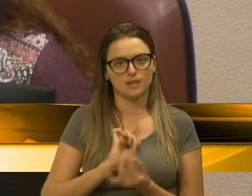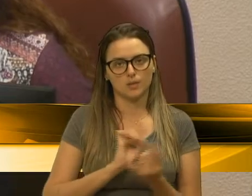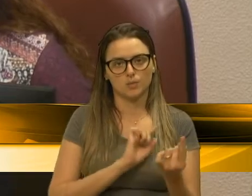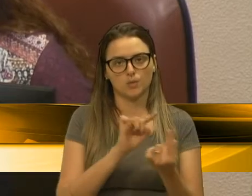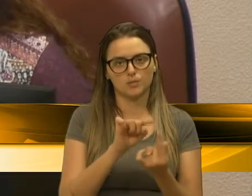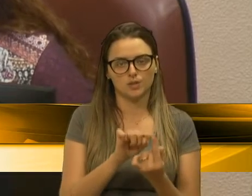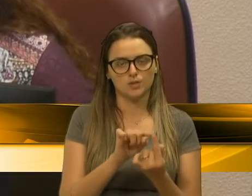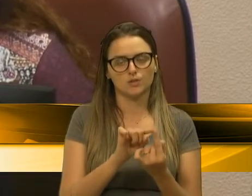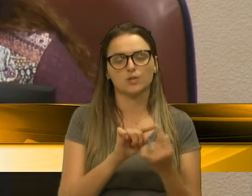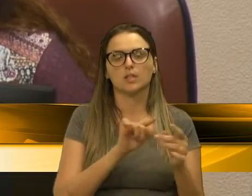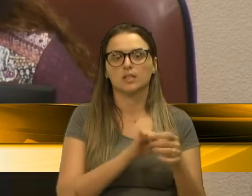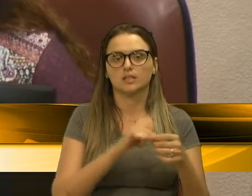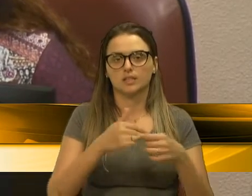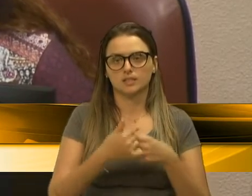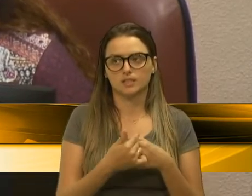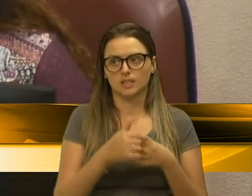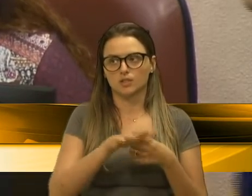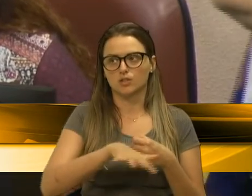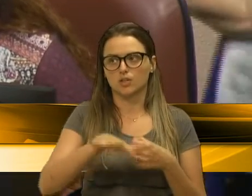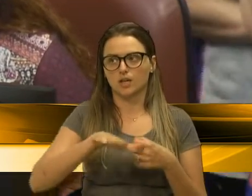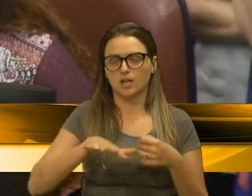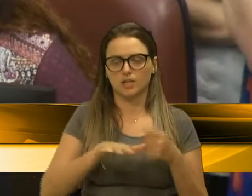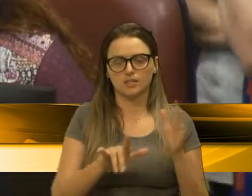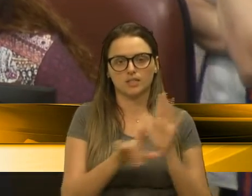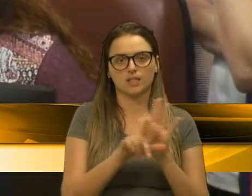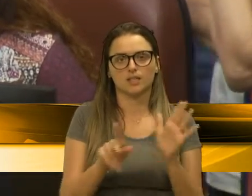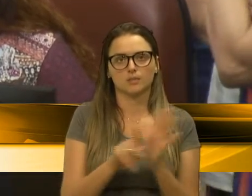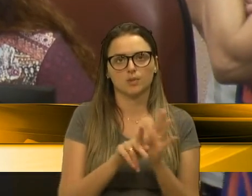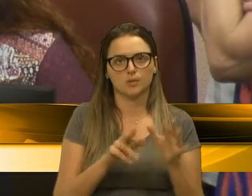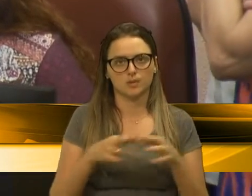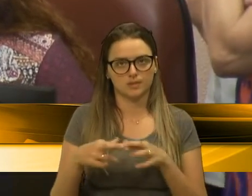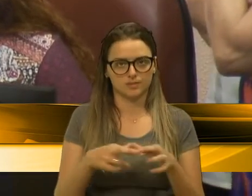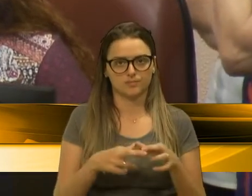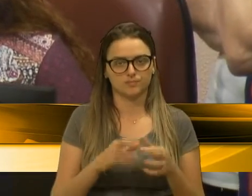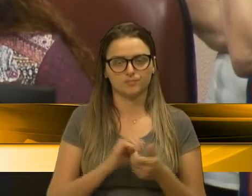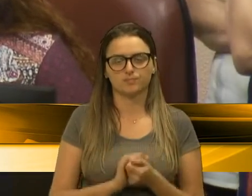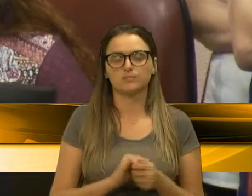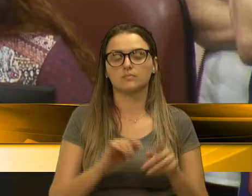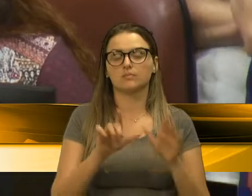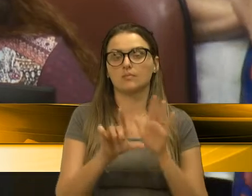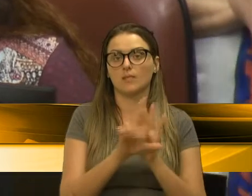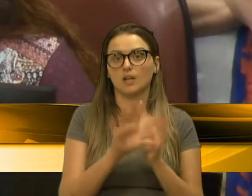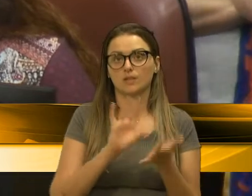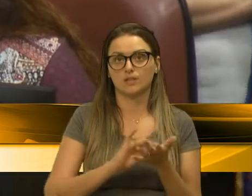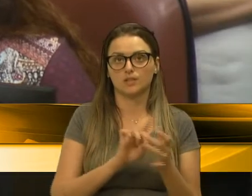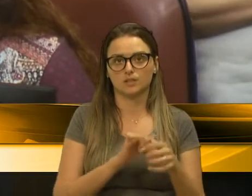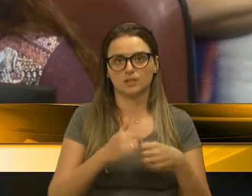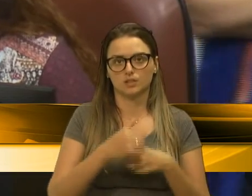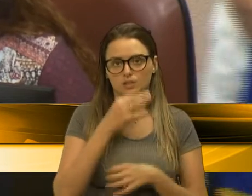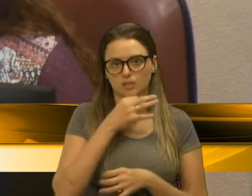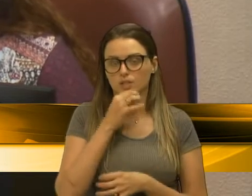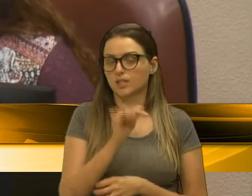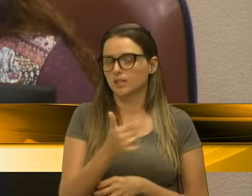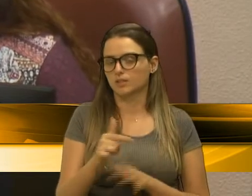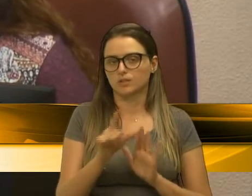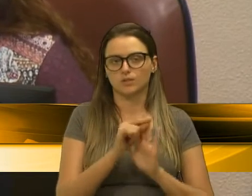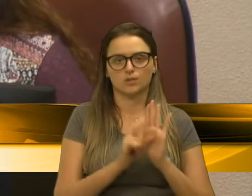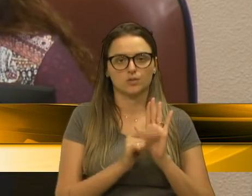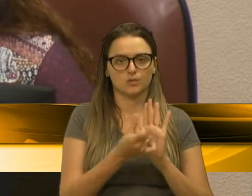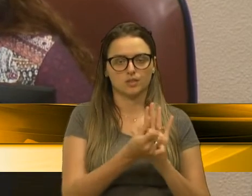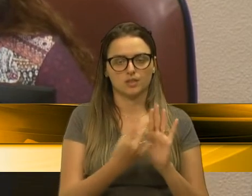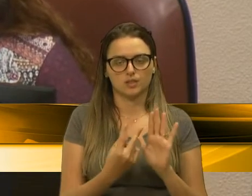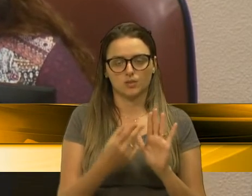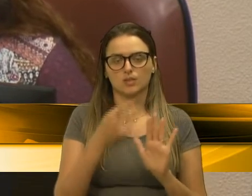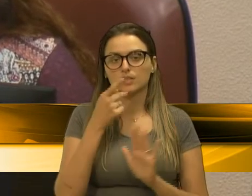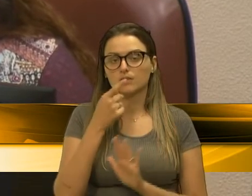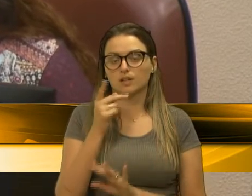previsão, no caso dos municípios, em suas respectivas leis orgânicas. A Lei Orgânica do Município não elencou no artigo 62, onde